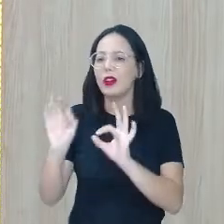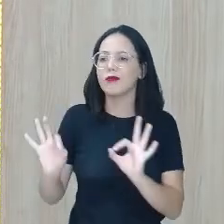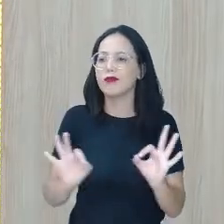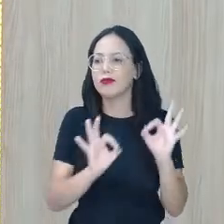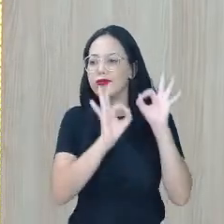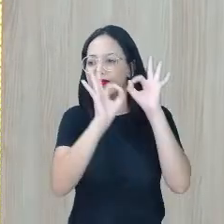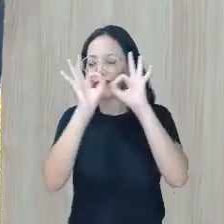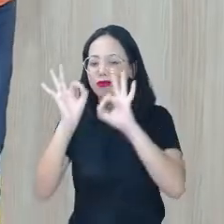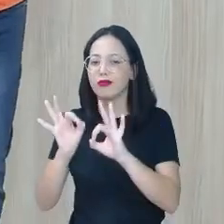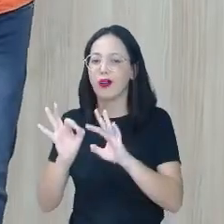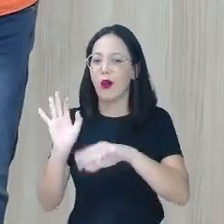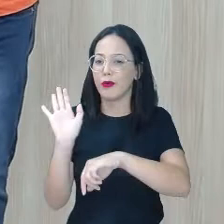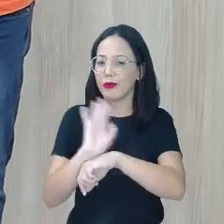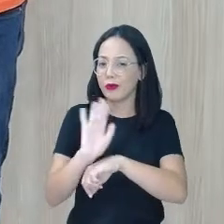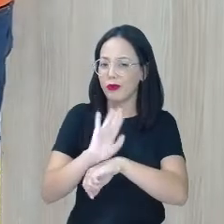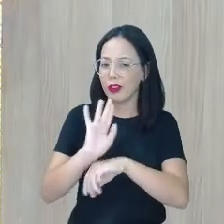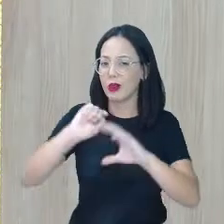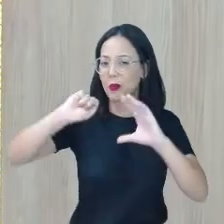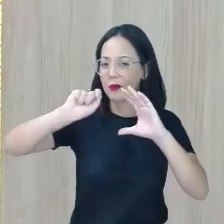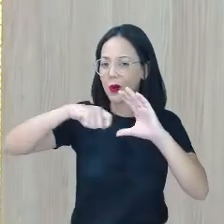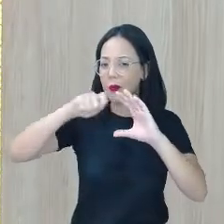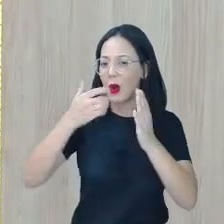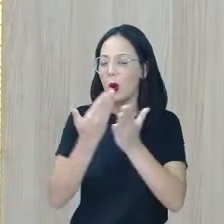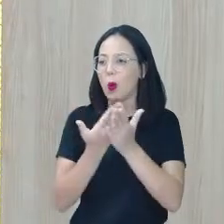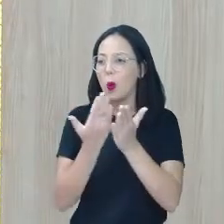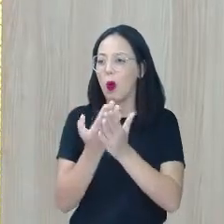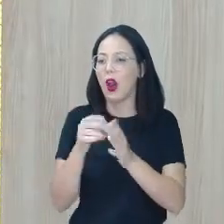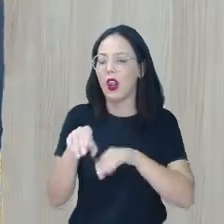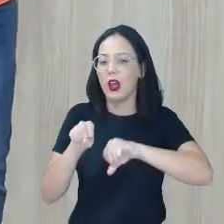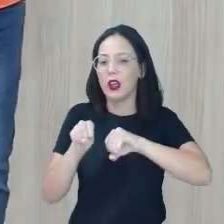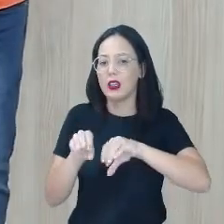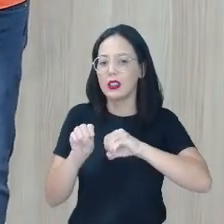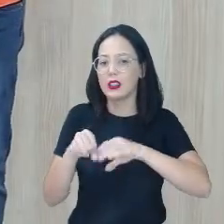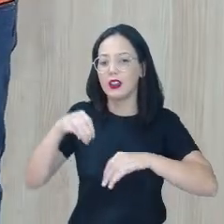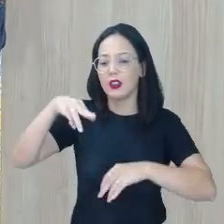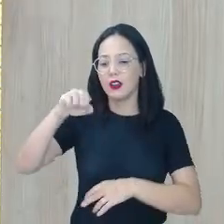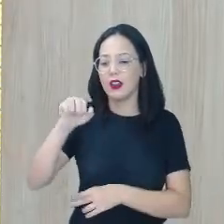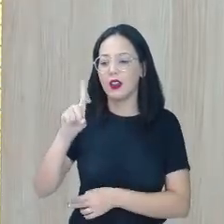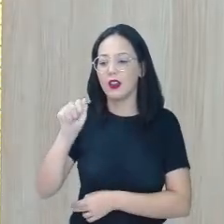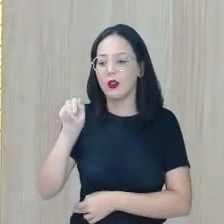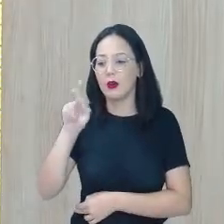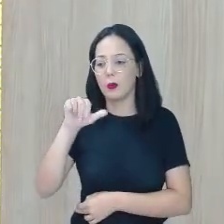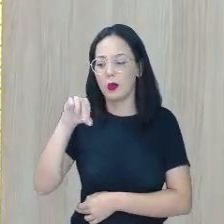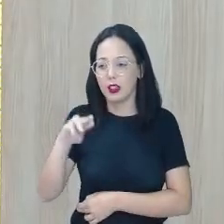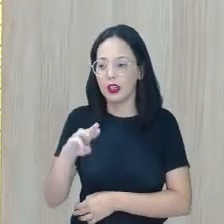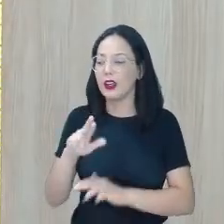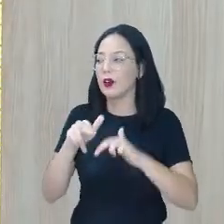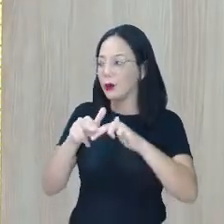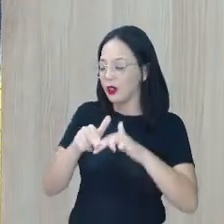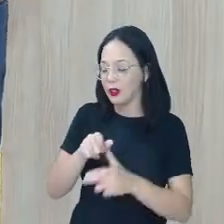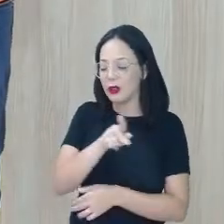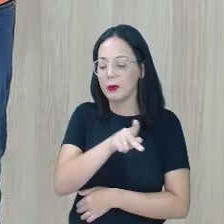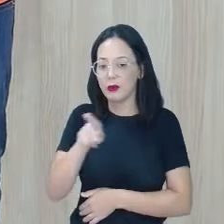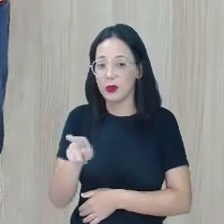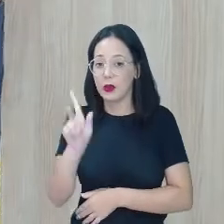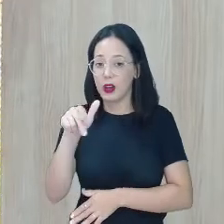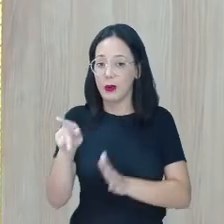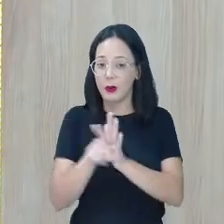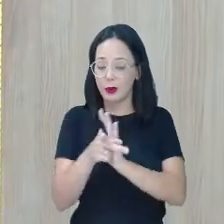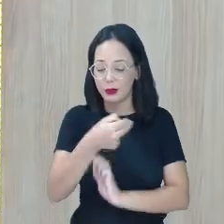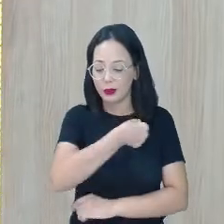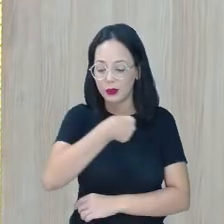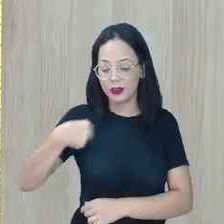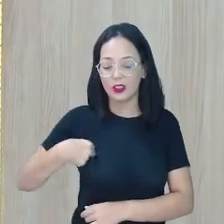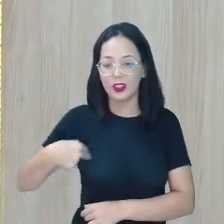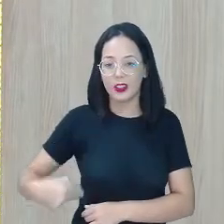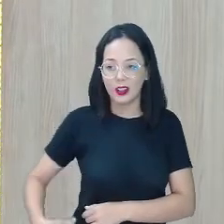uns vídeos, né, com aula, né, de mandarim. Né? Então, a professora era uma chinesa,